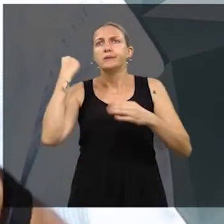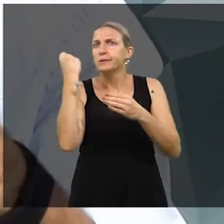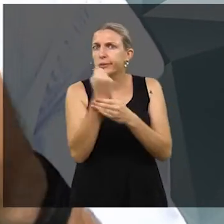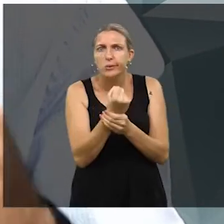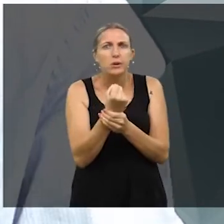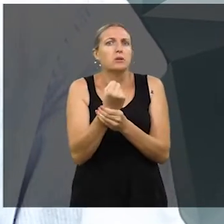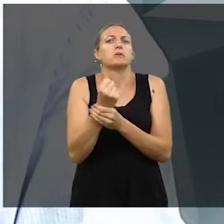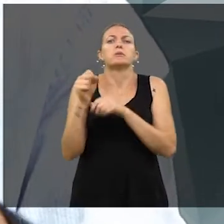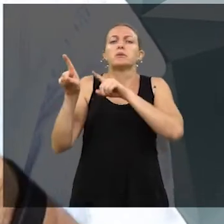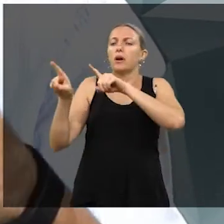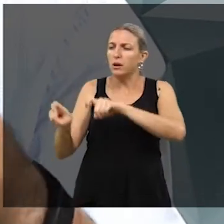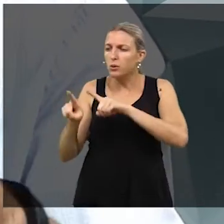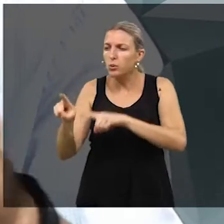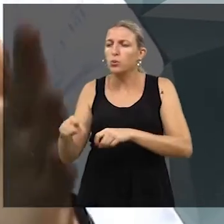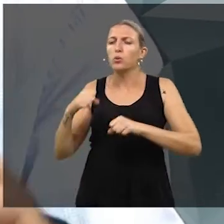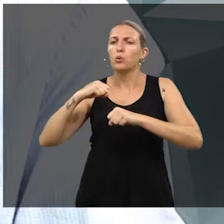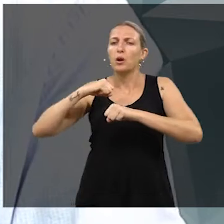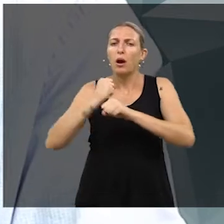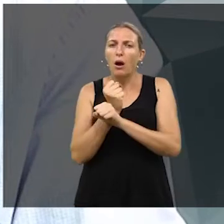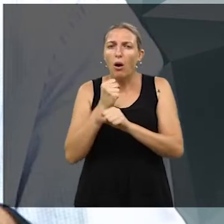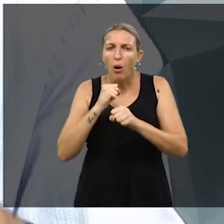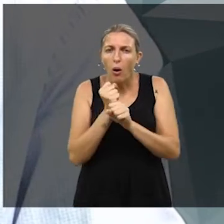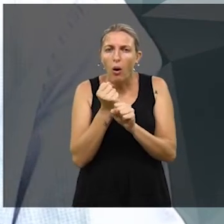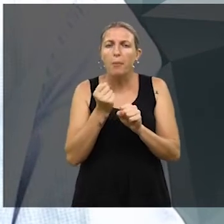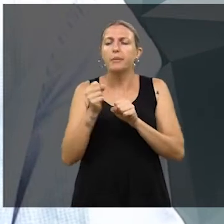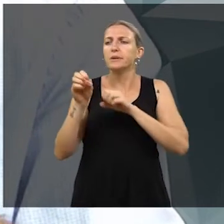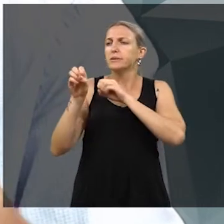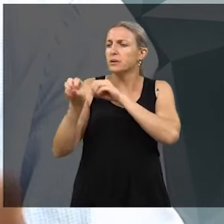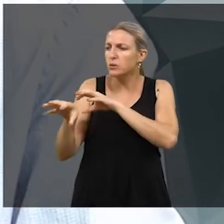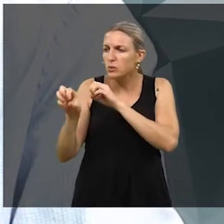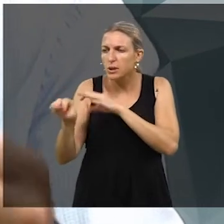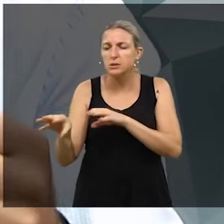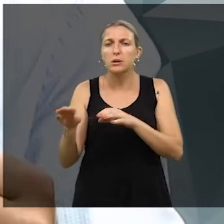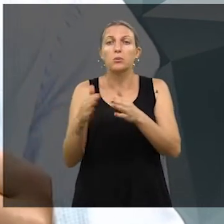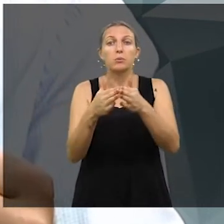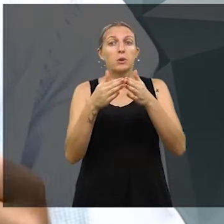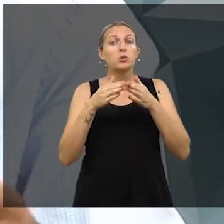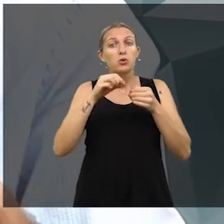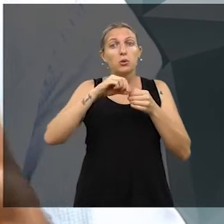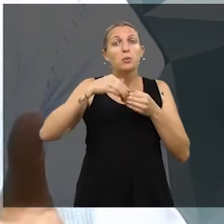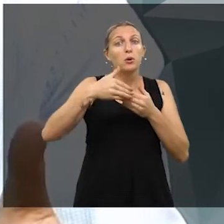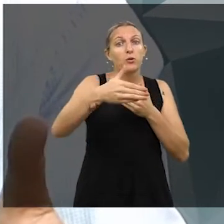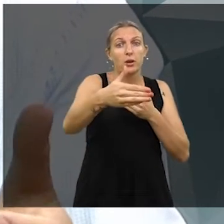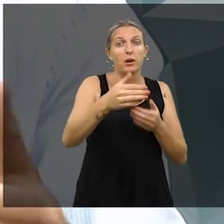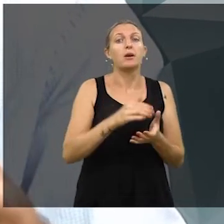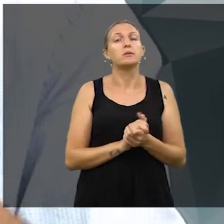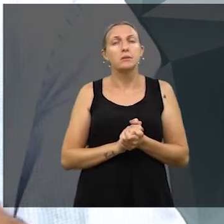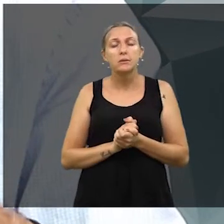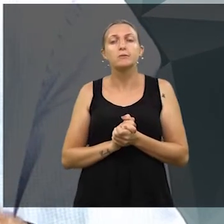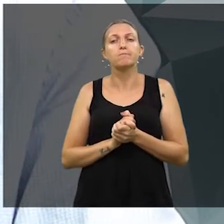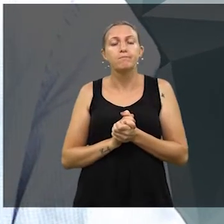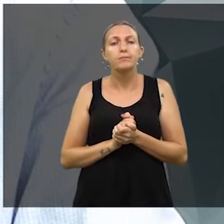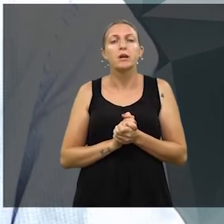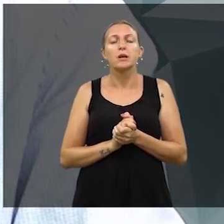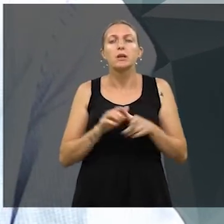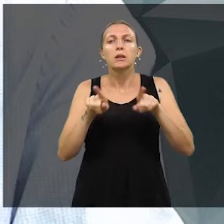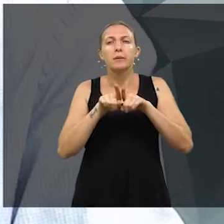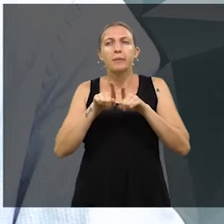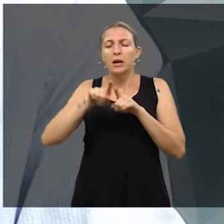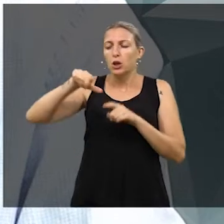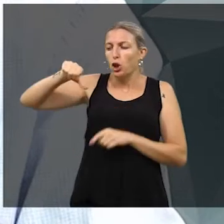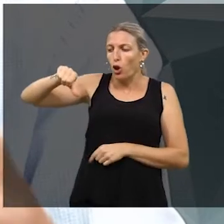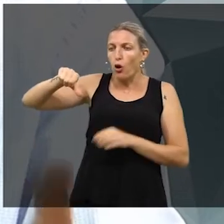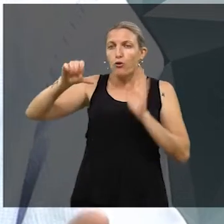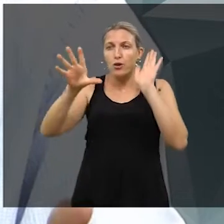agricultura, questão de obras, enfim, da educação. Então, pedidos de providência 9 emendas diretas minha,